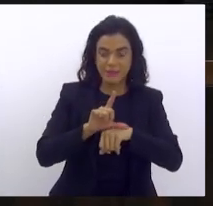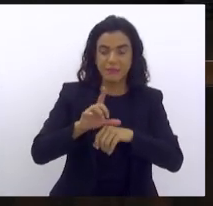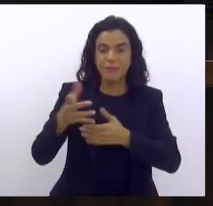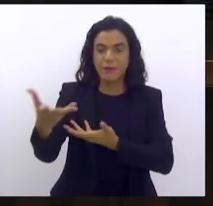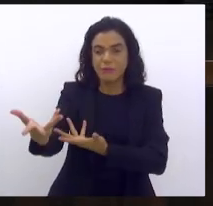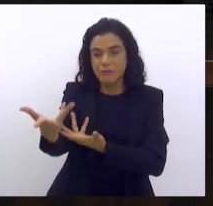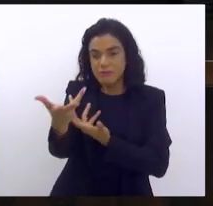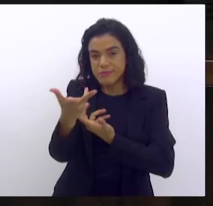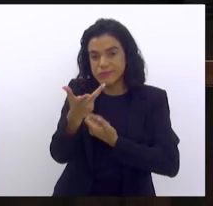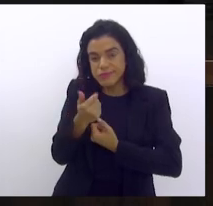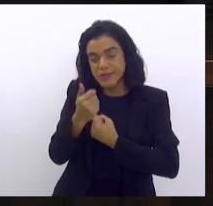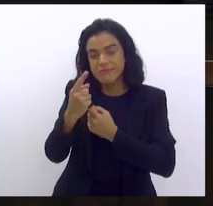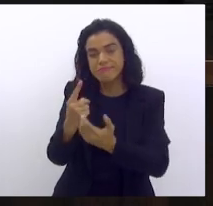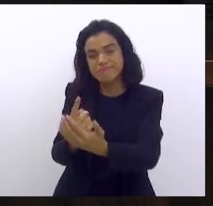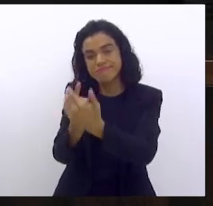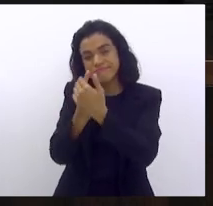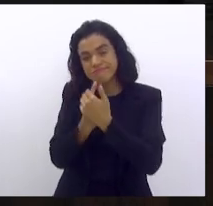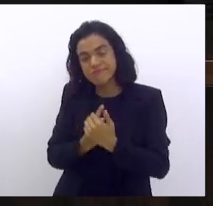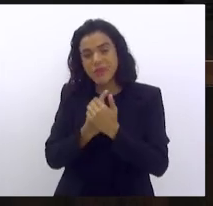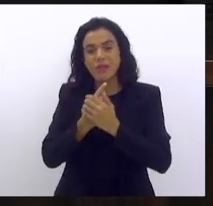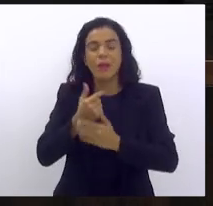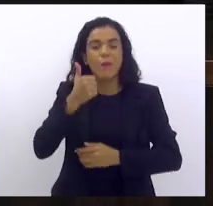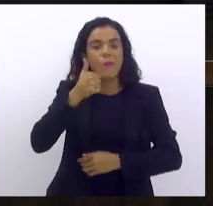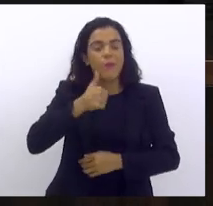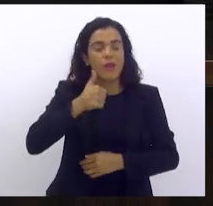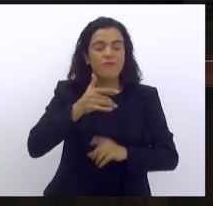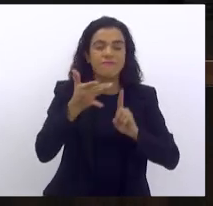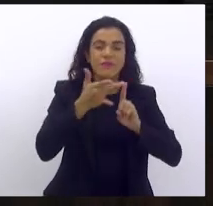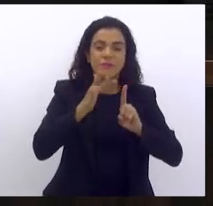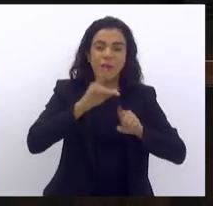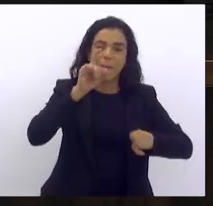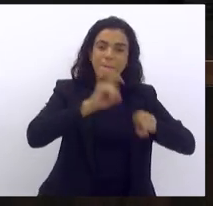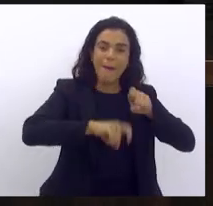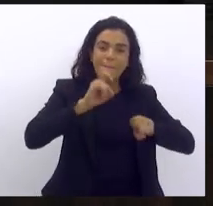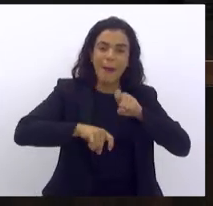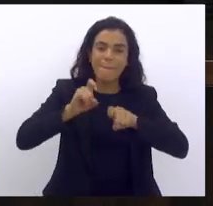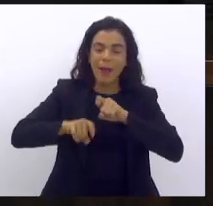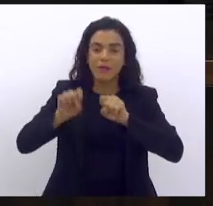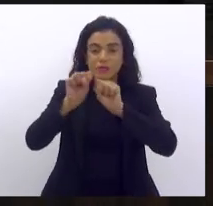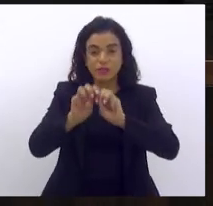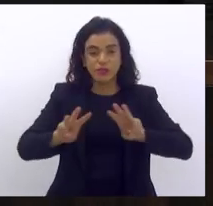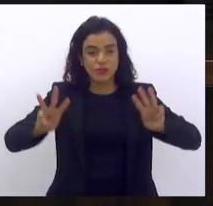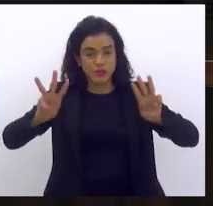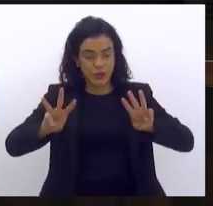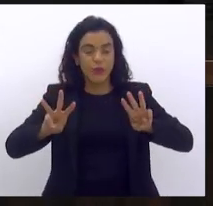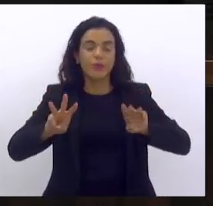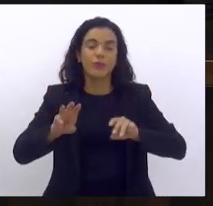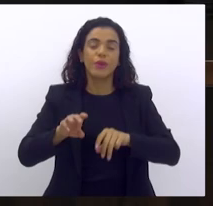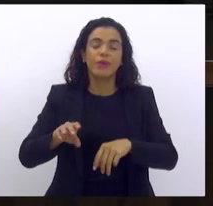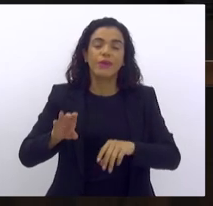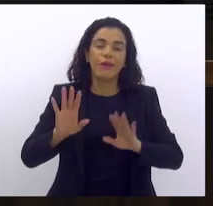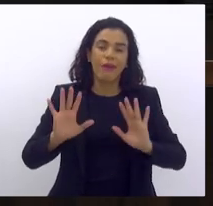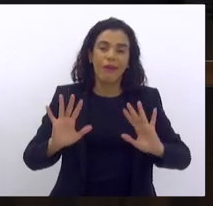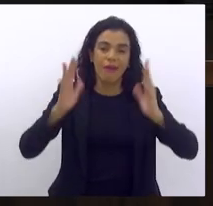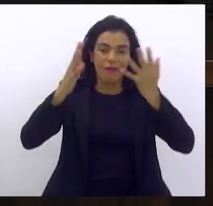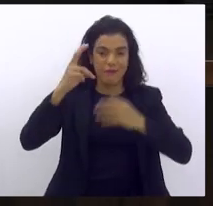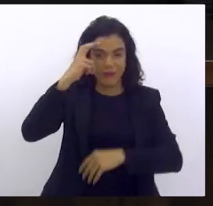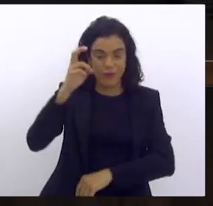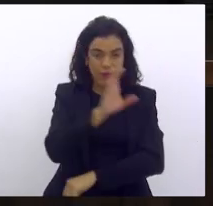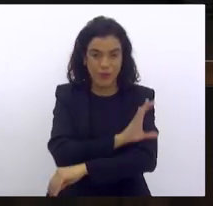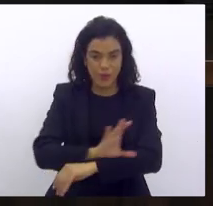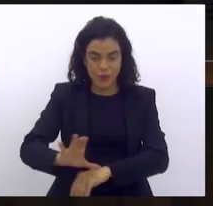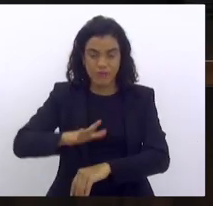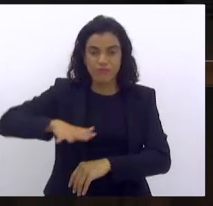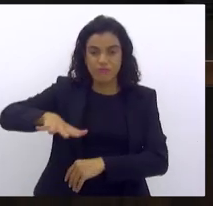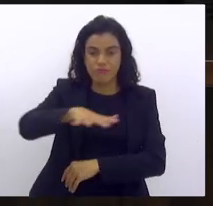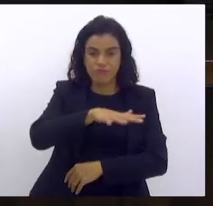das vítimas de violência sexual em eventos artísticos e culturais realizados em espaço